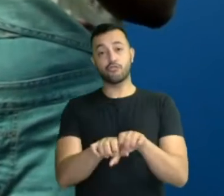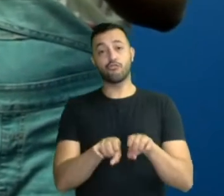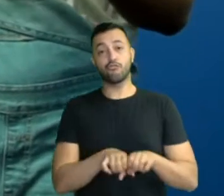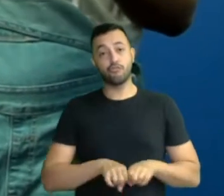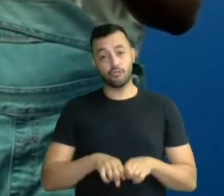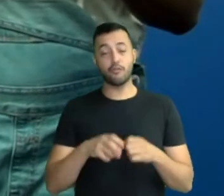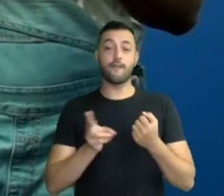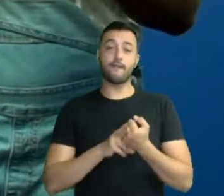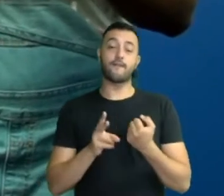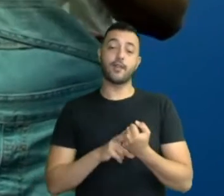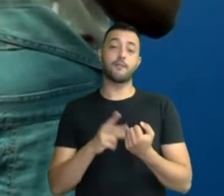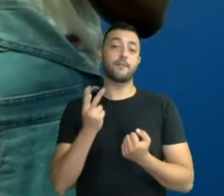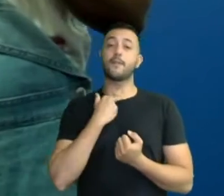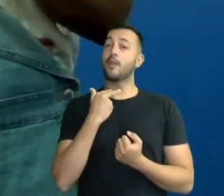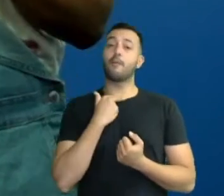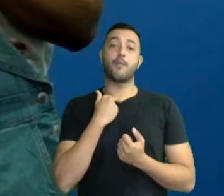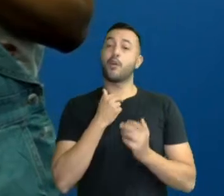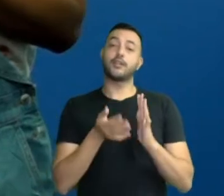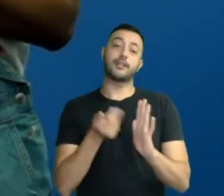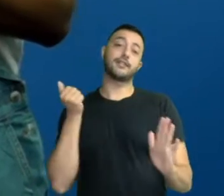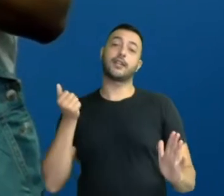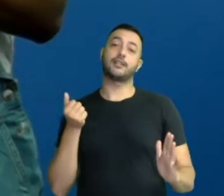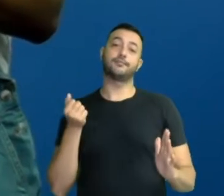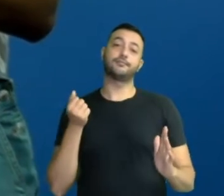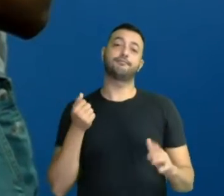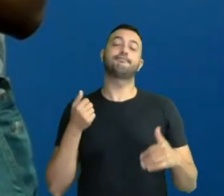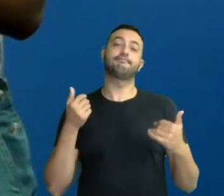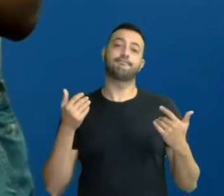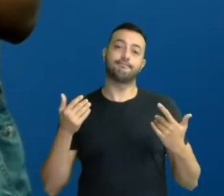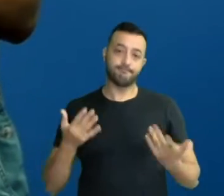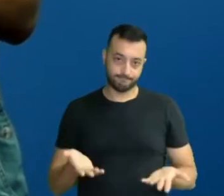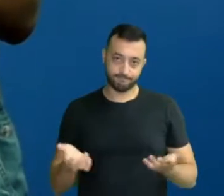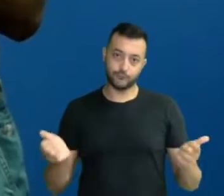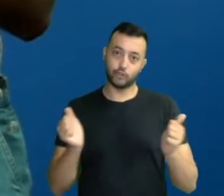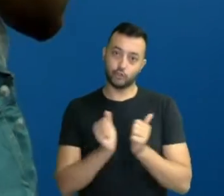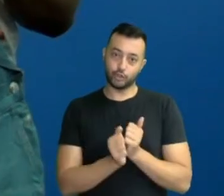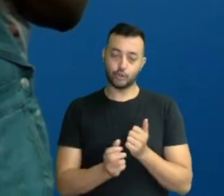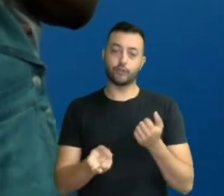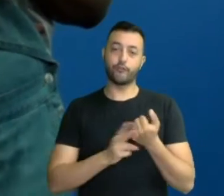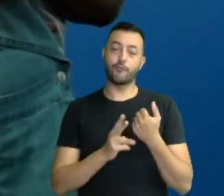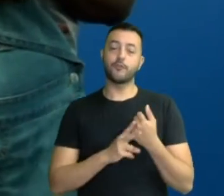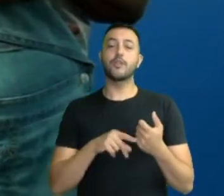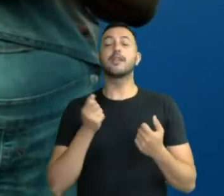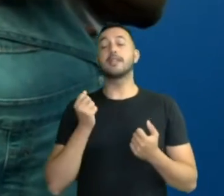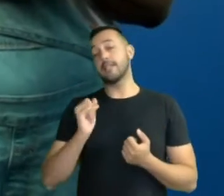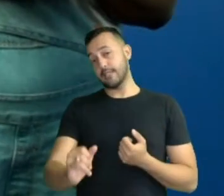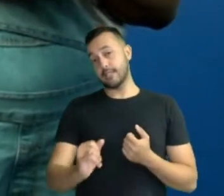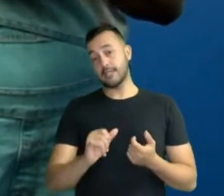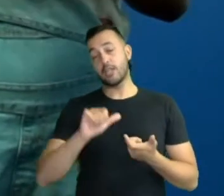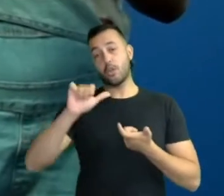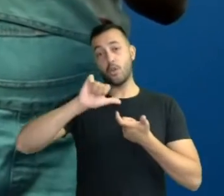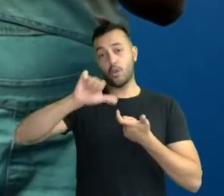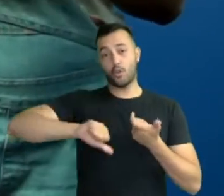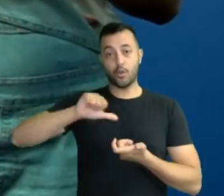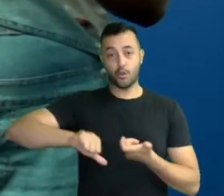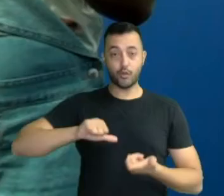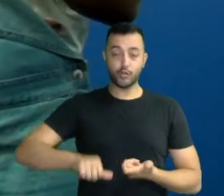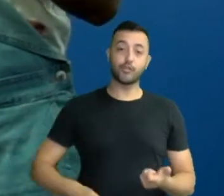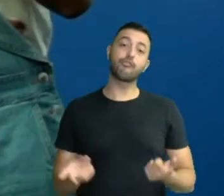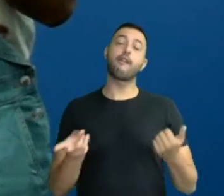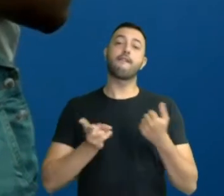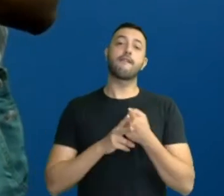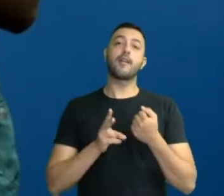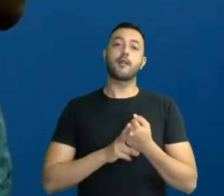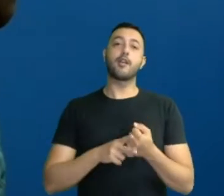do verbo, a gente não pode retirar ele, né, de junto do verbo. Então, quando a gente conjuga esse verbo, a gente